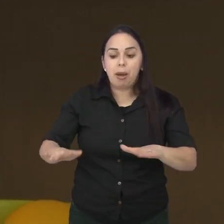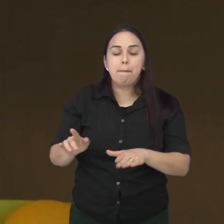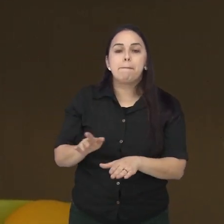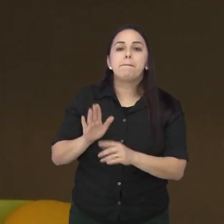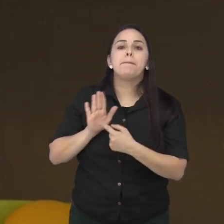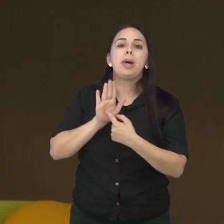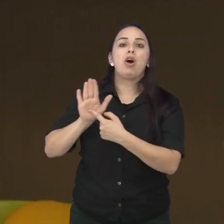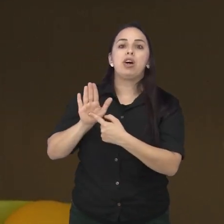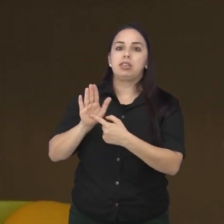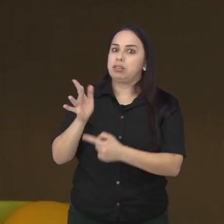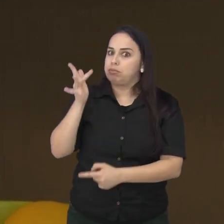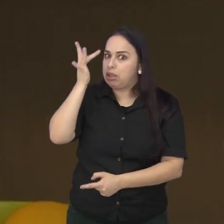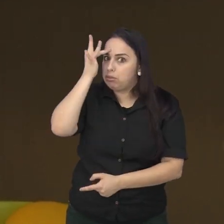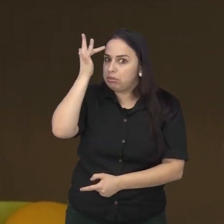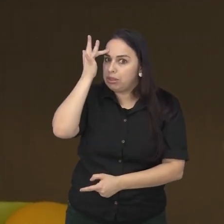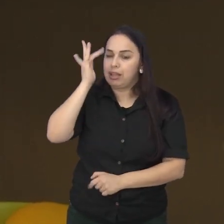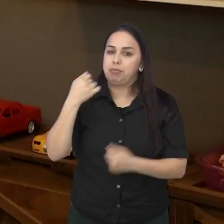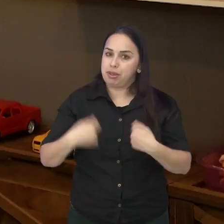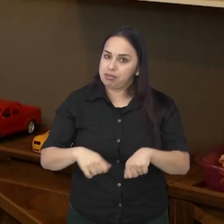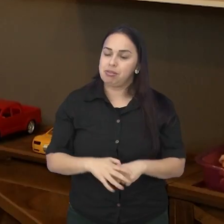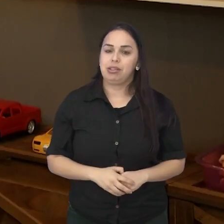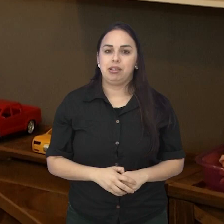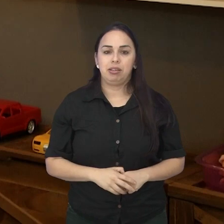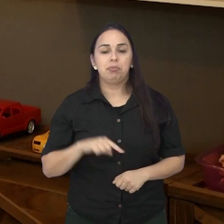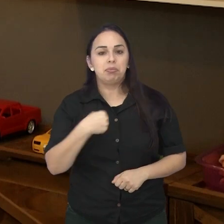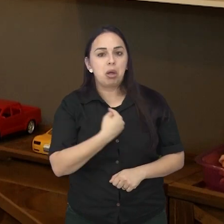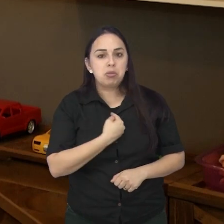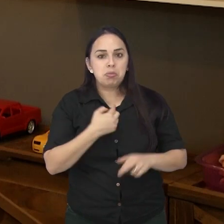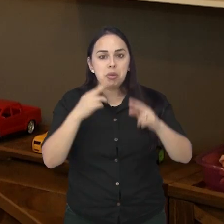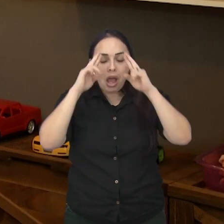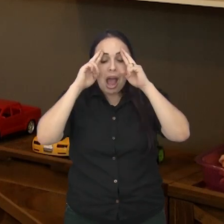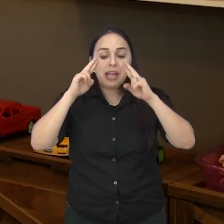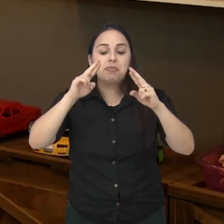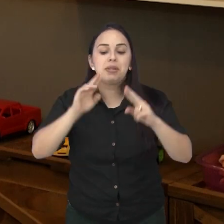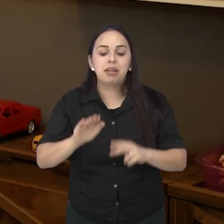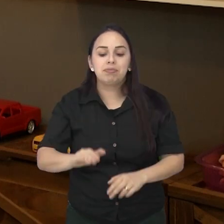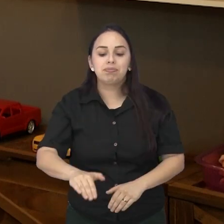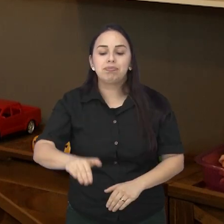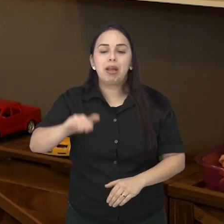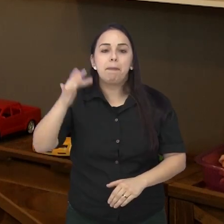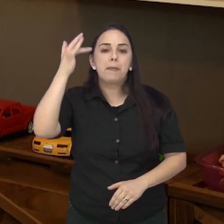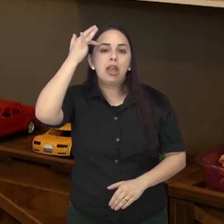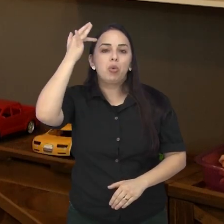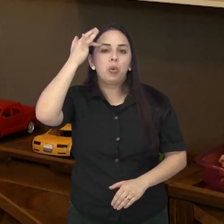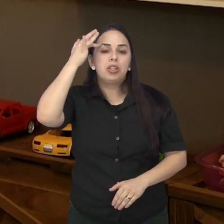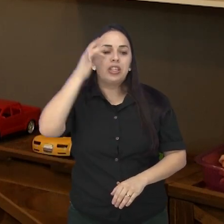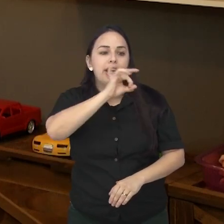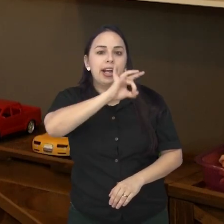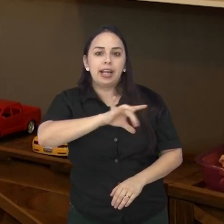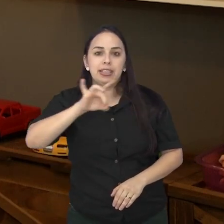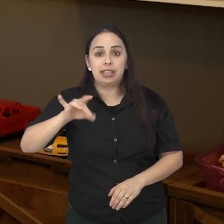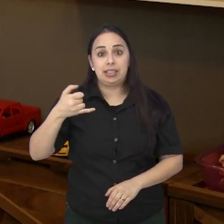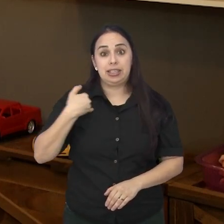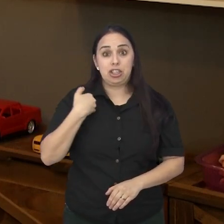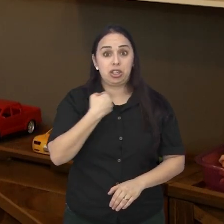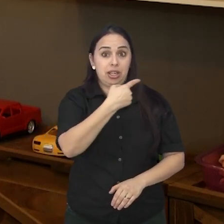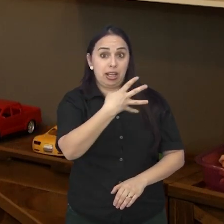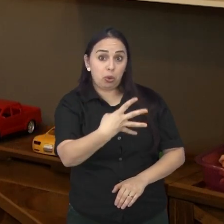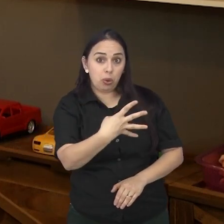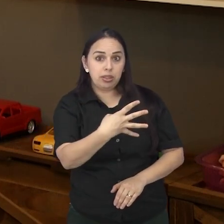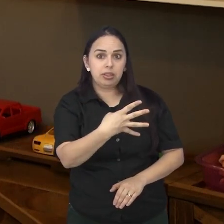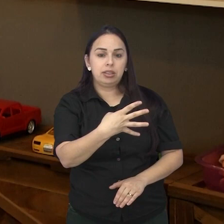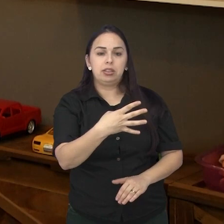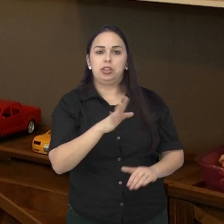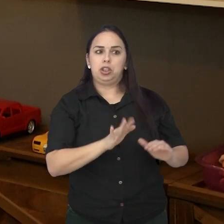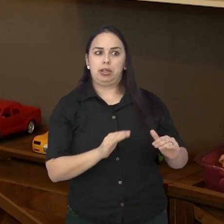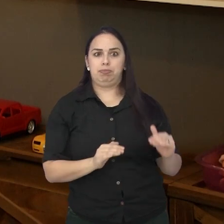já demonstre uma certa maturidade. A gente tem que respeitar a maturidade de cada criança. Então, existem crianças de 14 anos